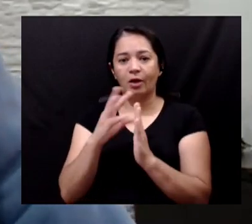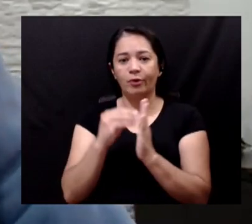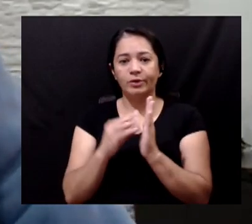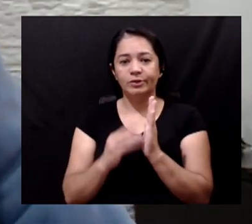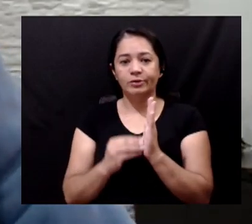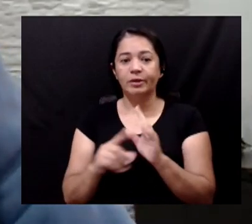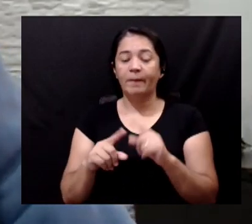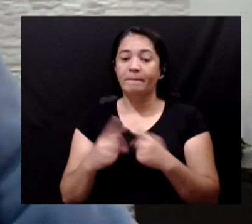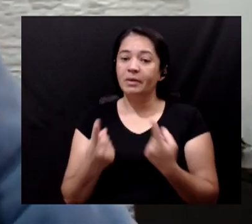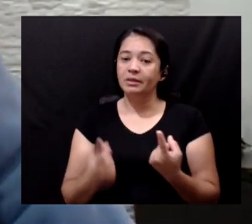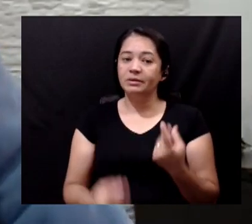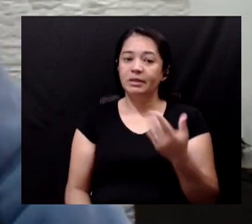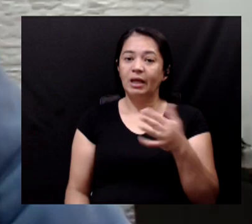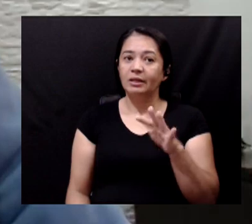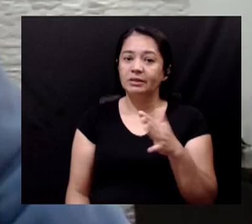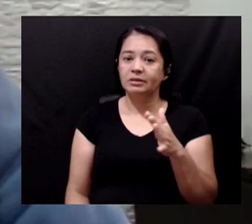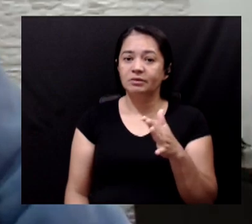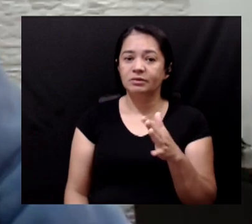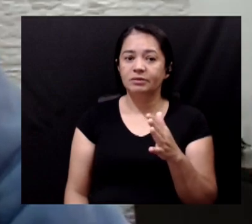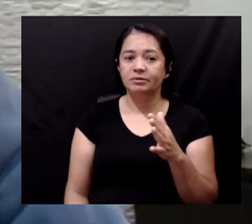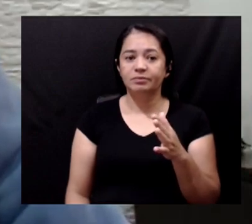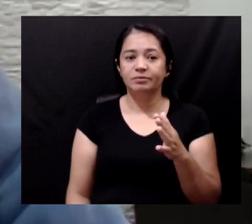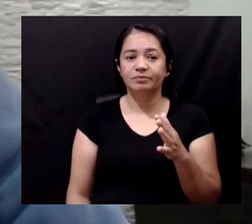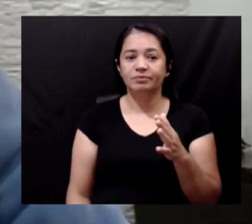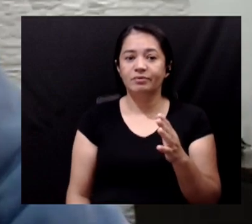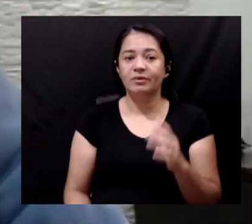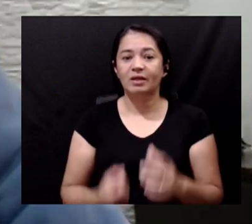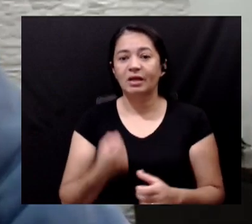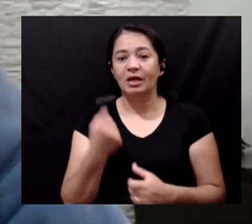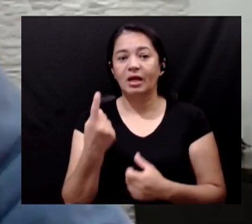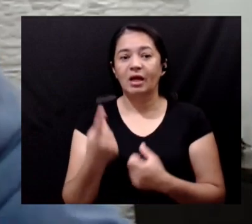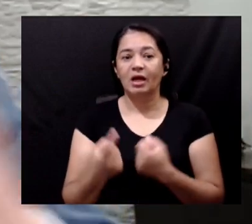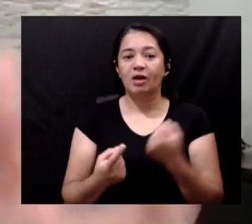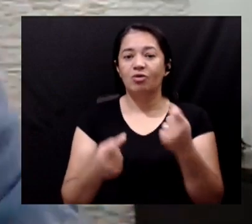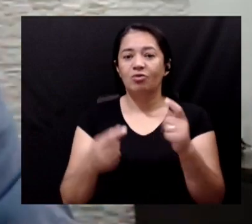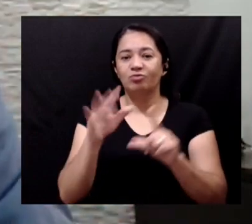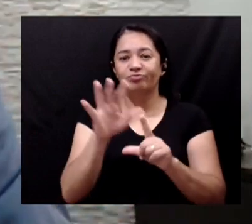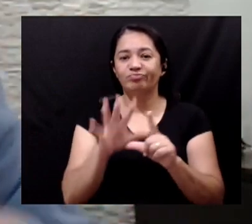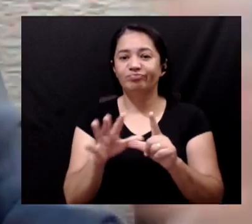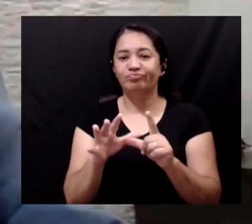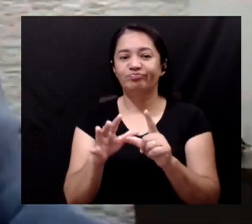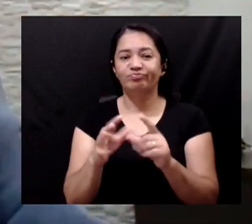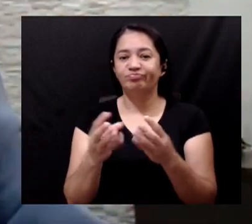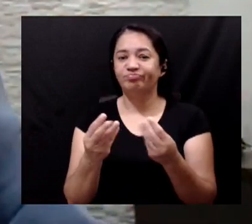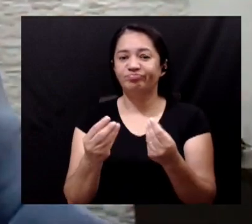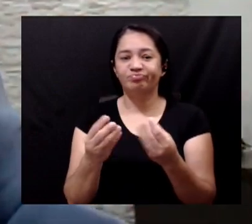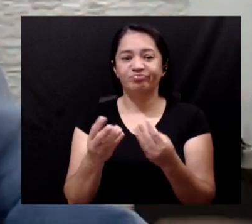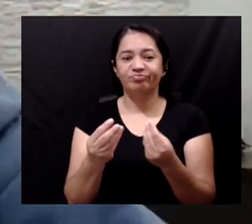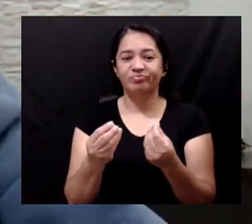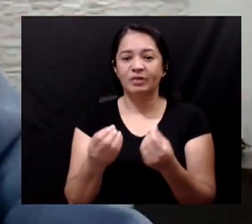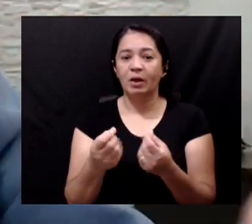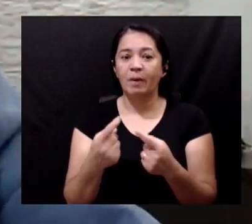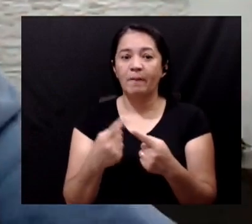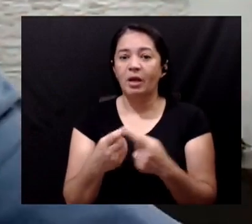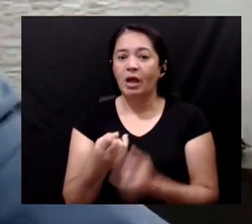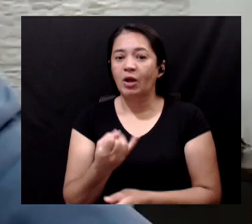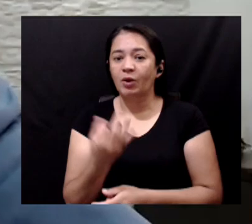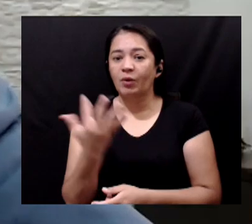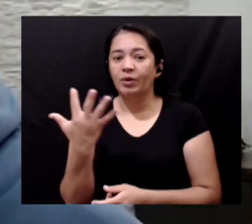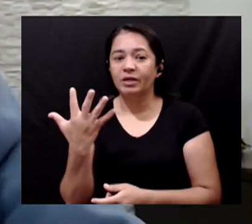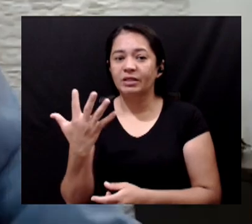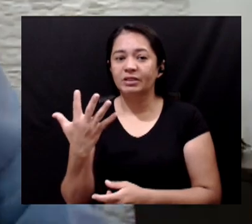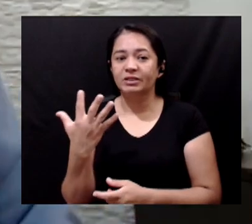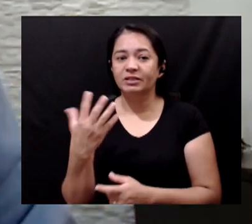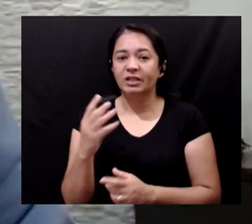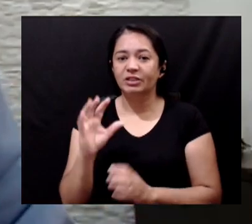vezes, muitas plataformas acabam sendo ineficazes nesse sentido, justamente pela quantidade de ocorrências, de situações